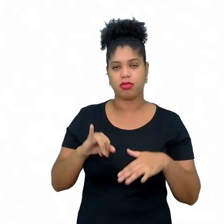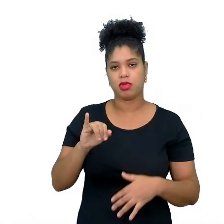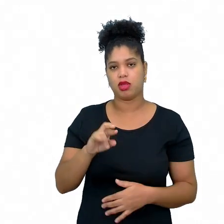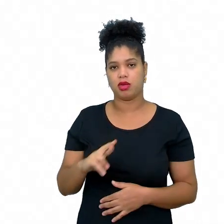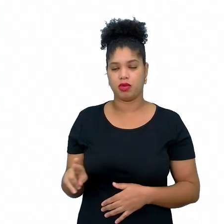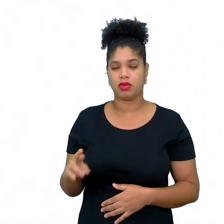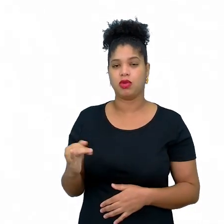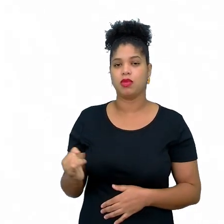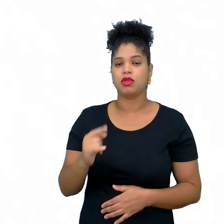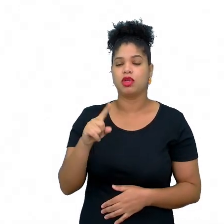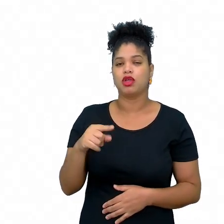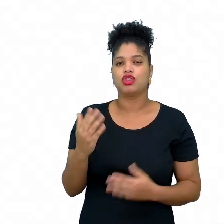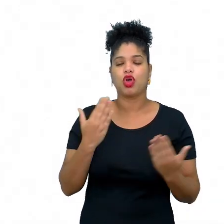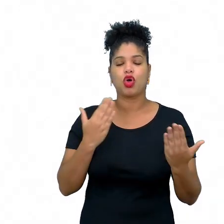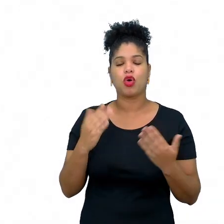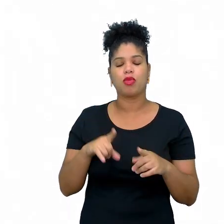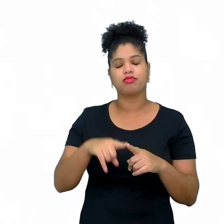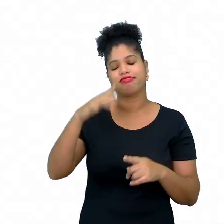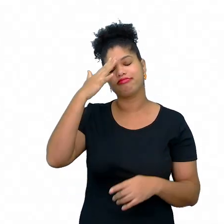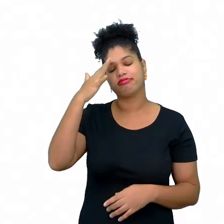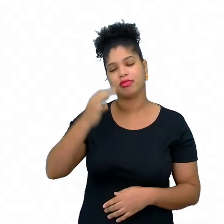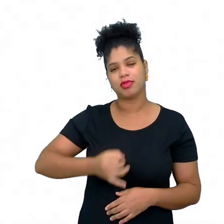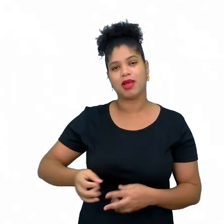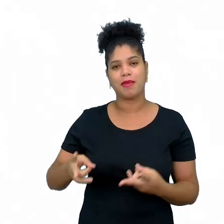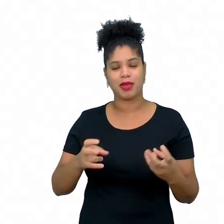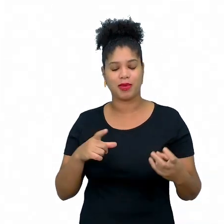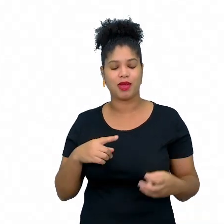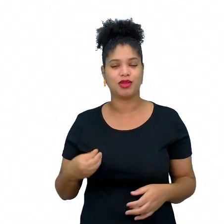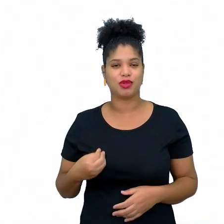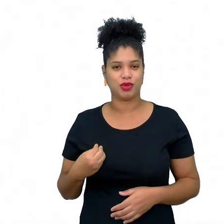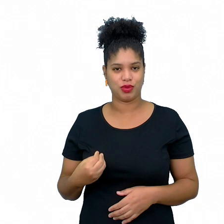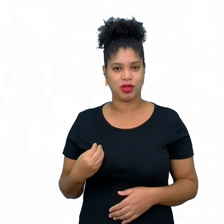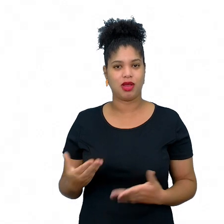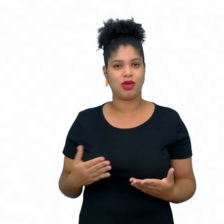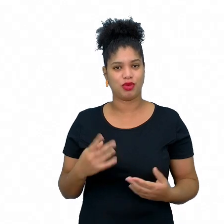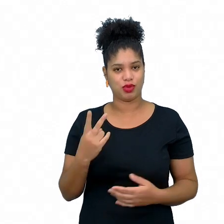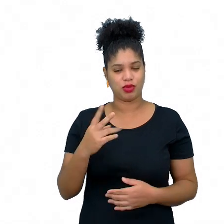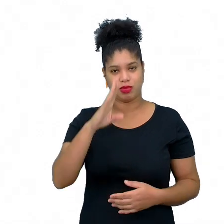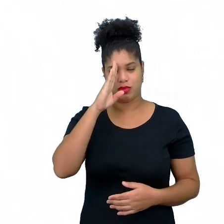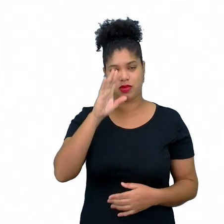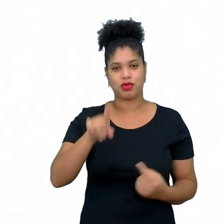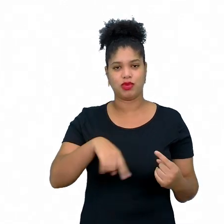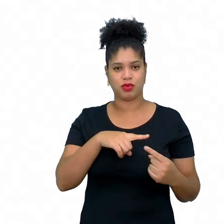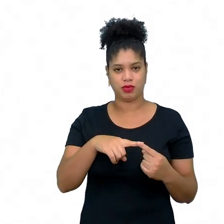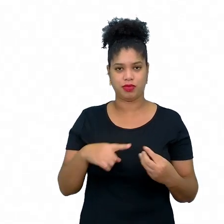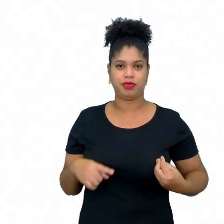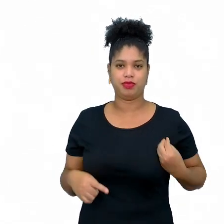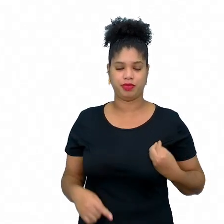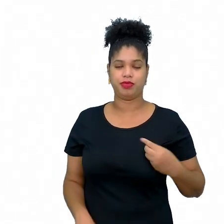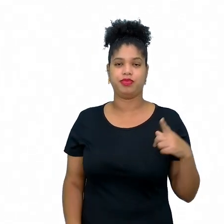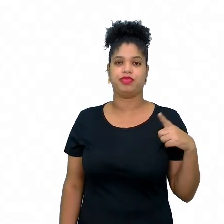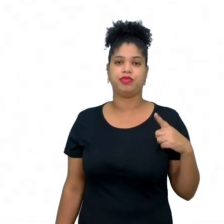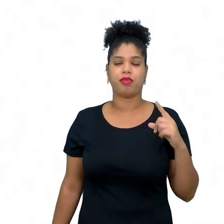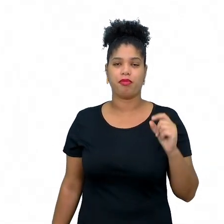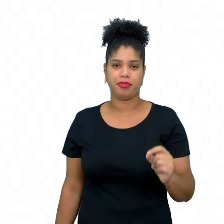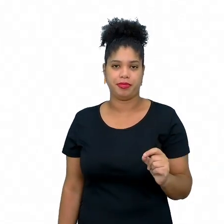de tudo isso é comparar e compreender. Percebam que nós temos agora 2 objetivos. Nesses 2 objetivos, nós temos